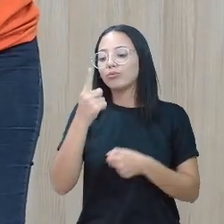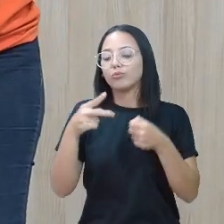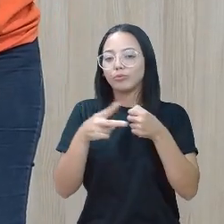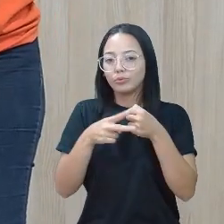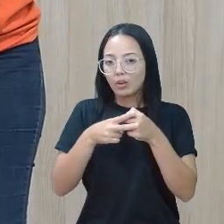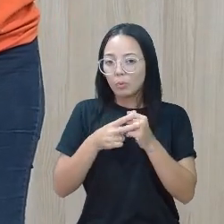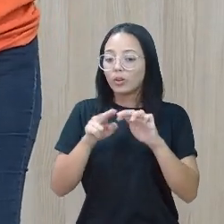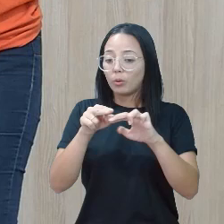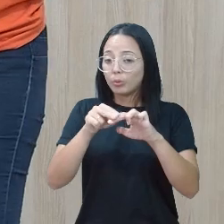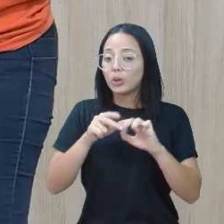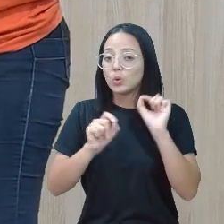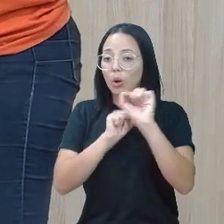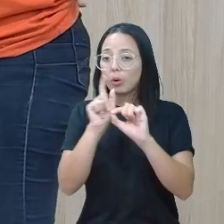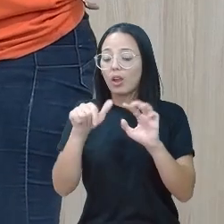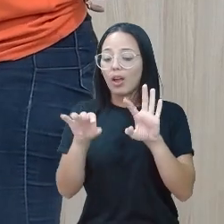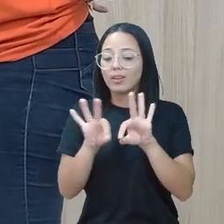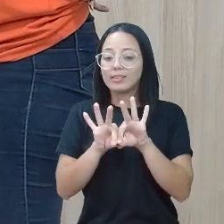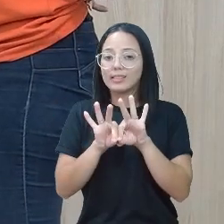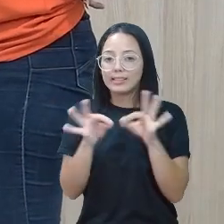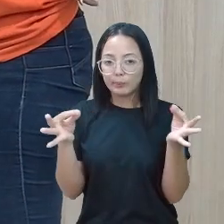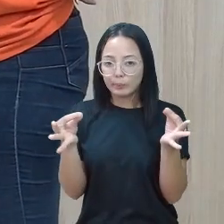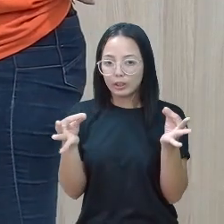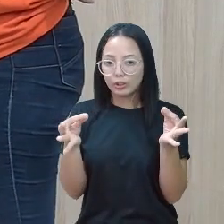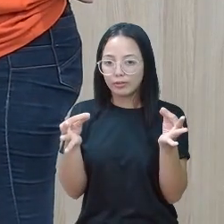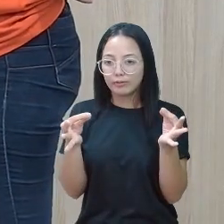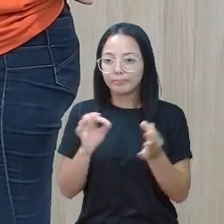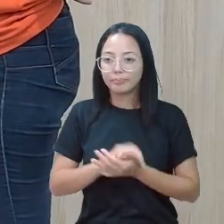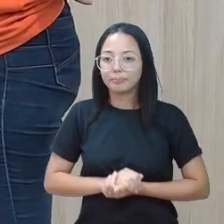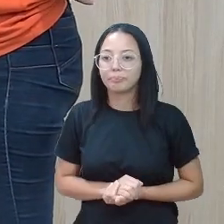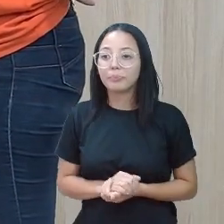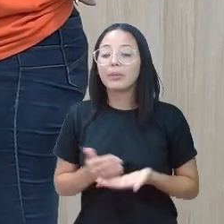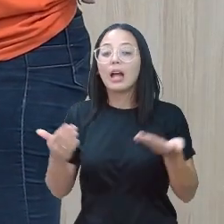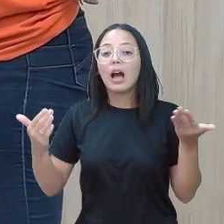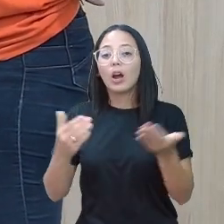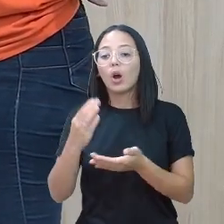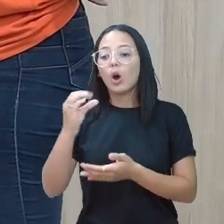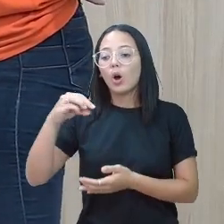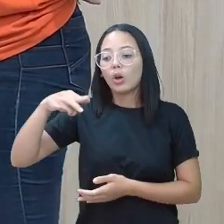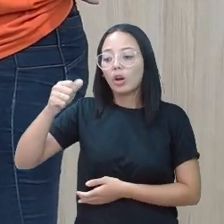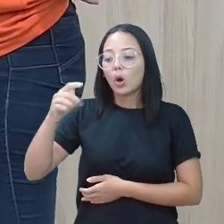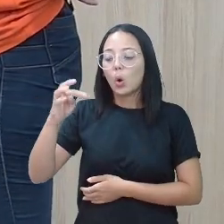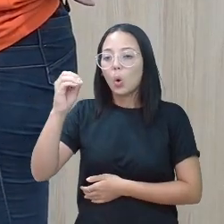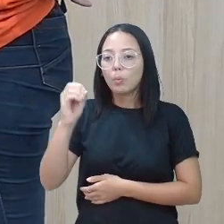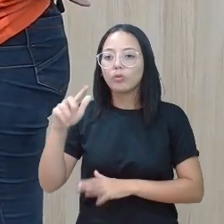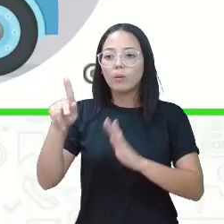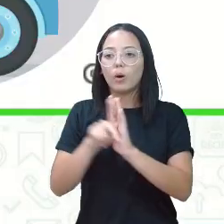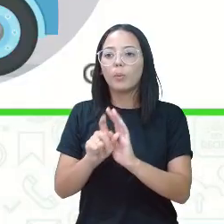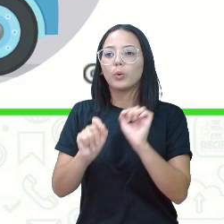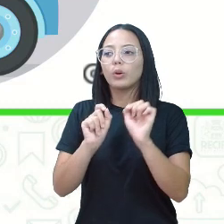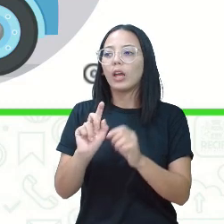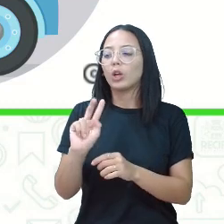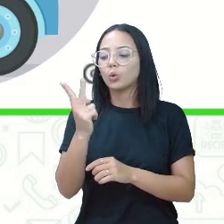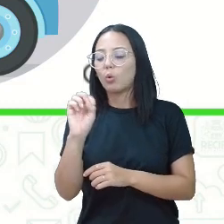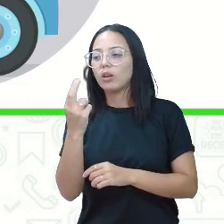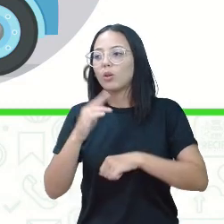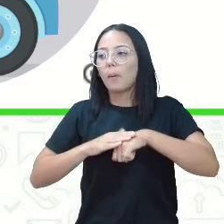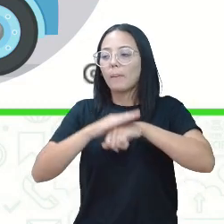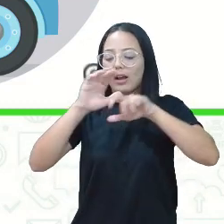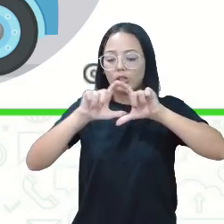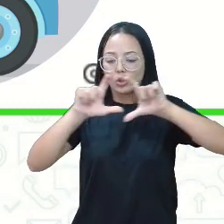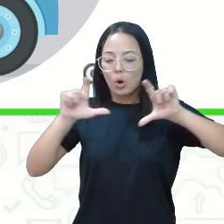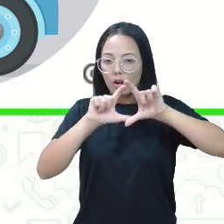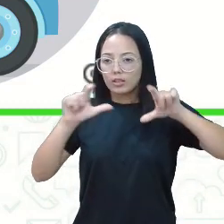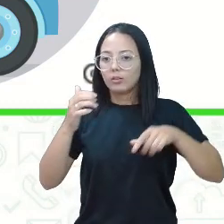verbo, então é um período simples. Período composto, aquele constituído por duas ou mais